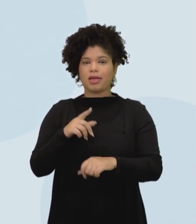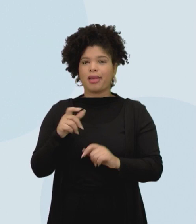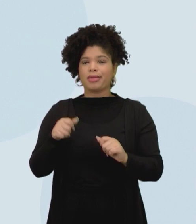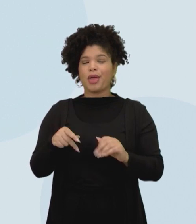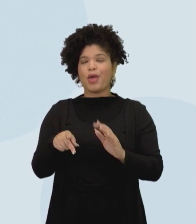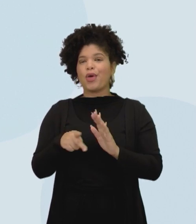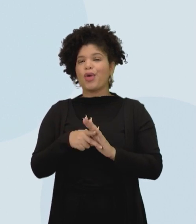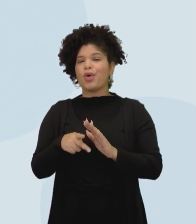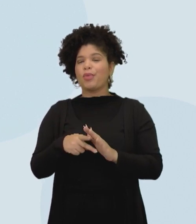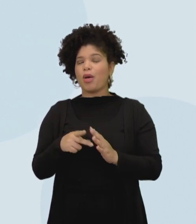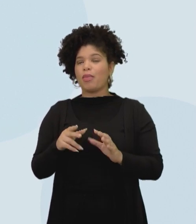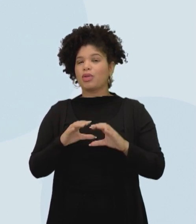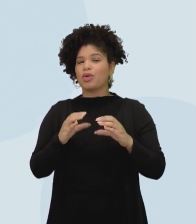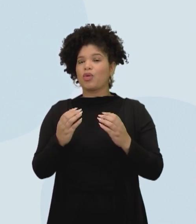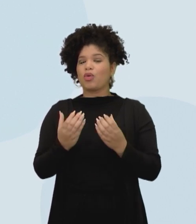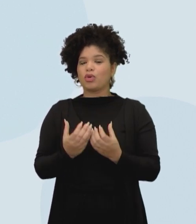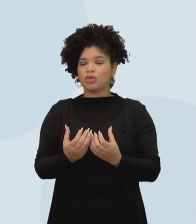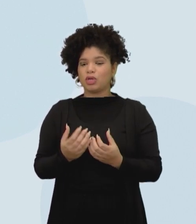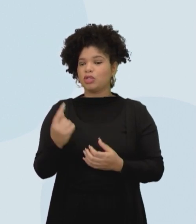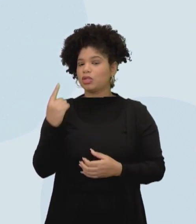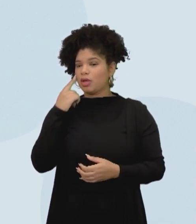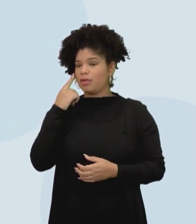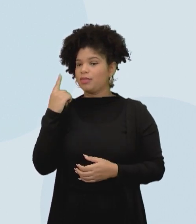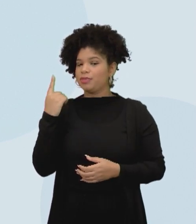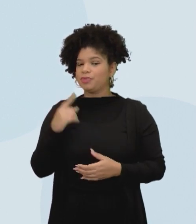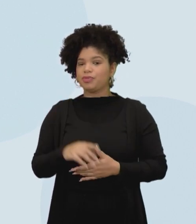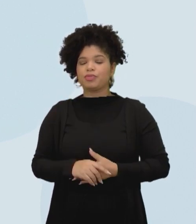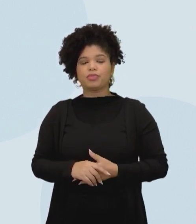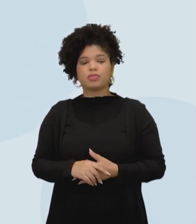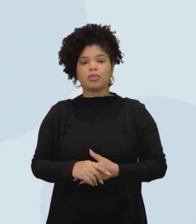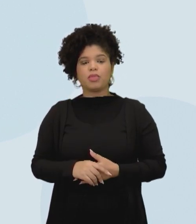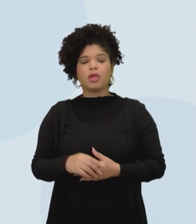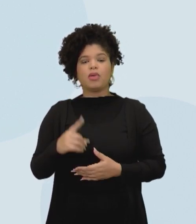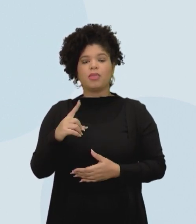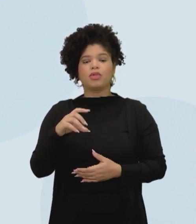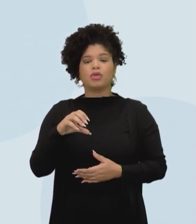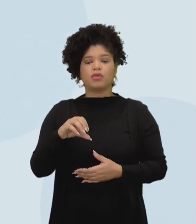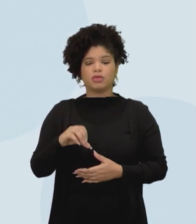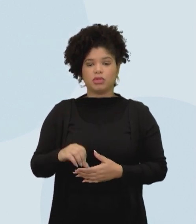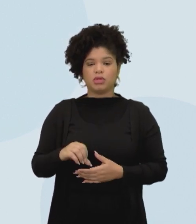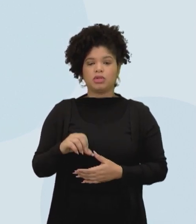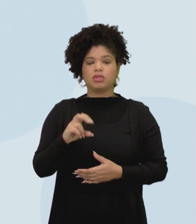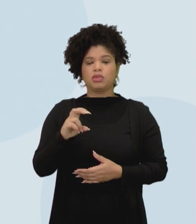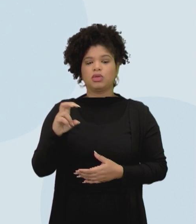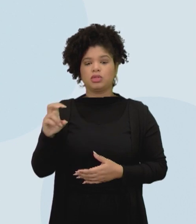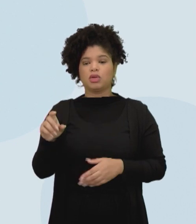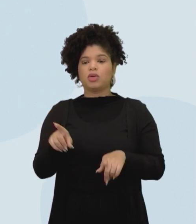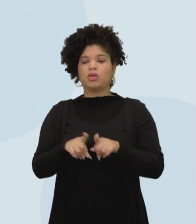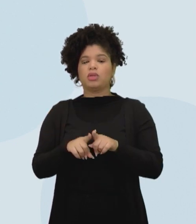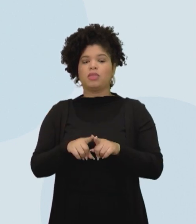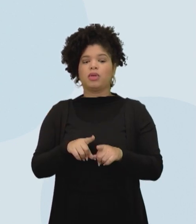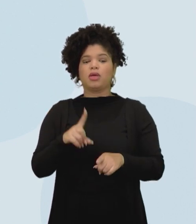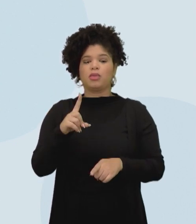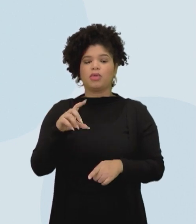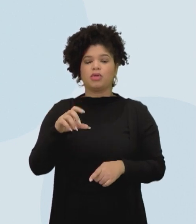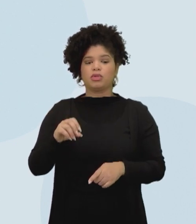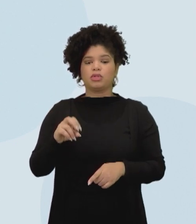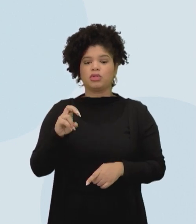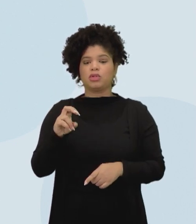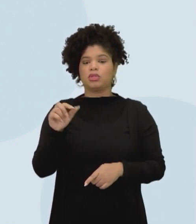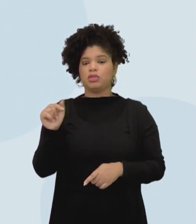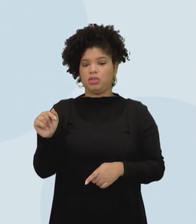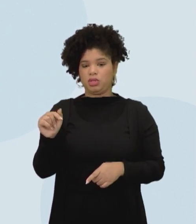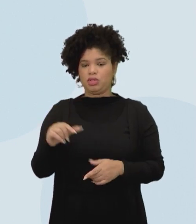de Bandung em 1955 e do Cairo em 1957. Então, a gente tem agora o princípio